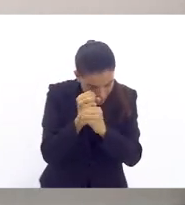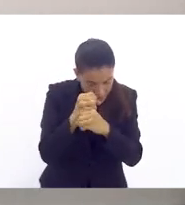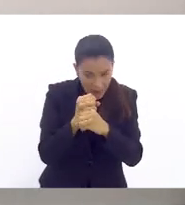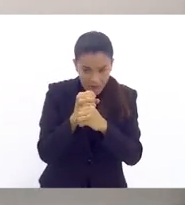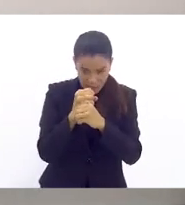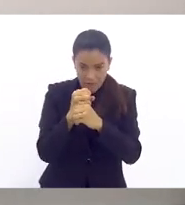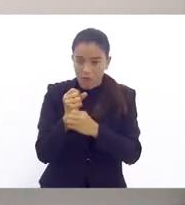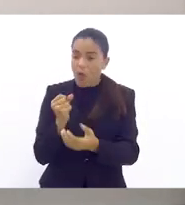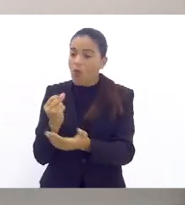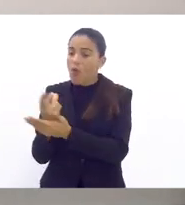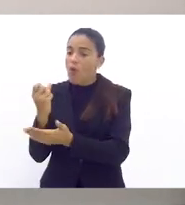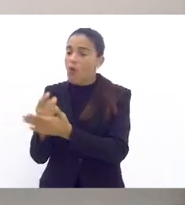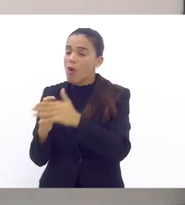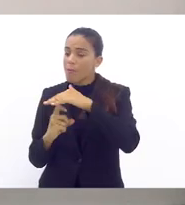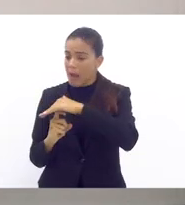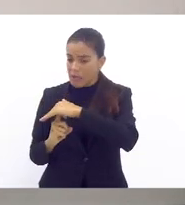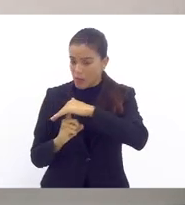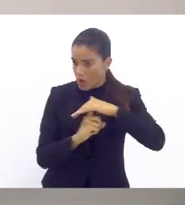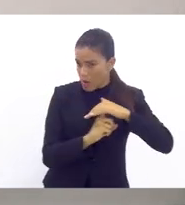adquiridas de ambulantes,